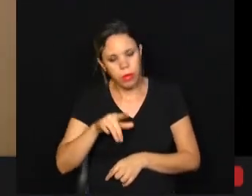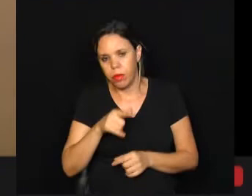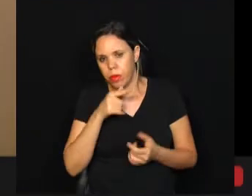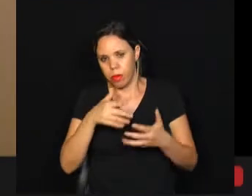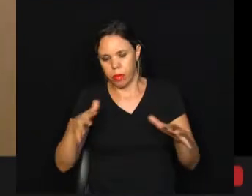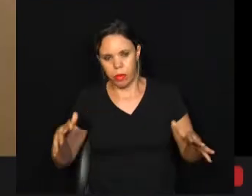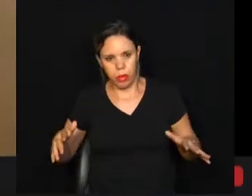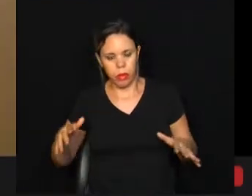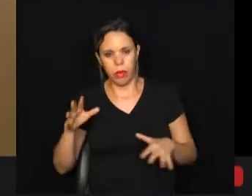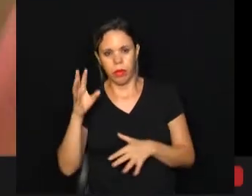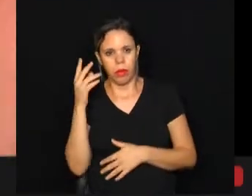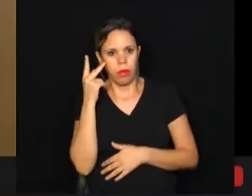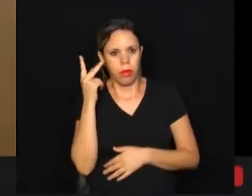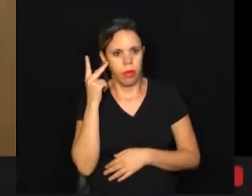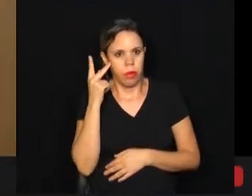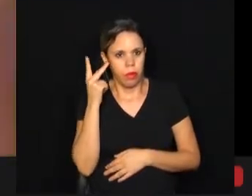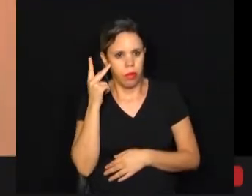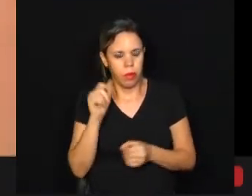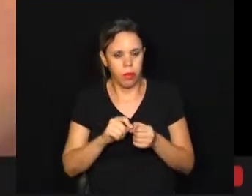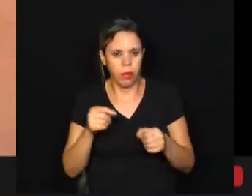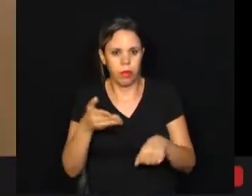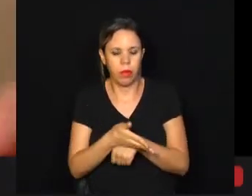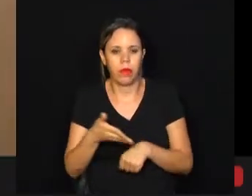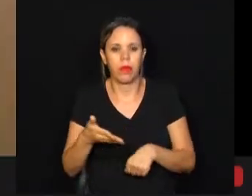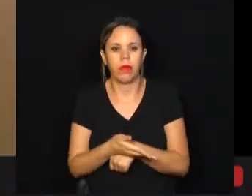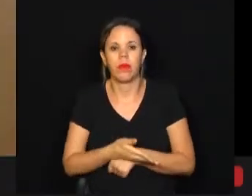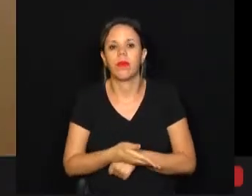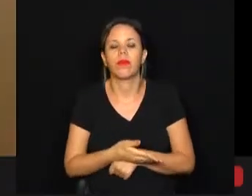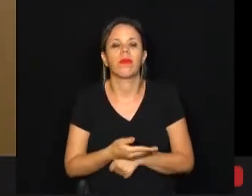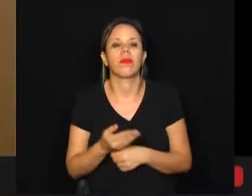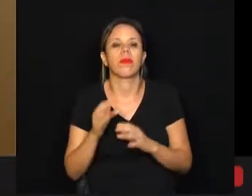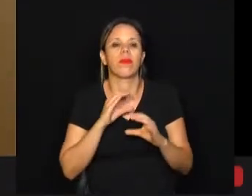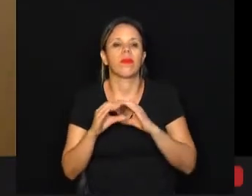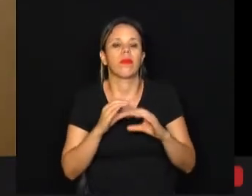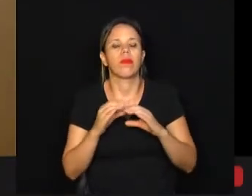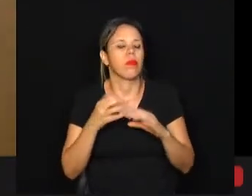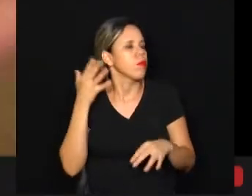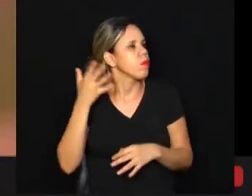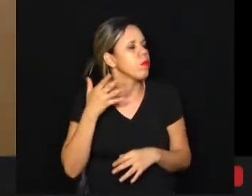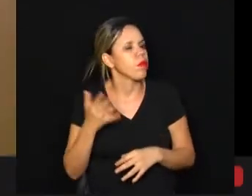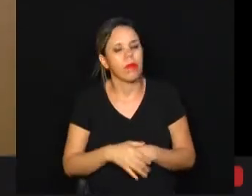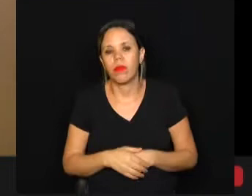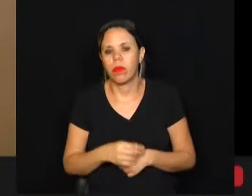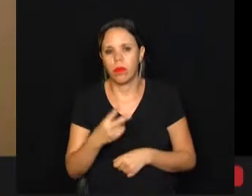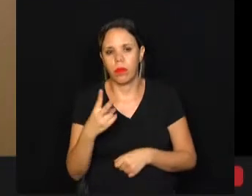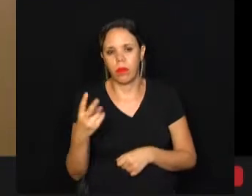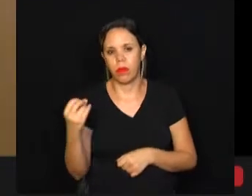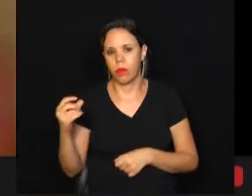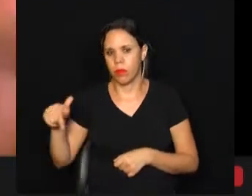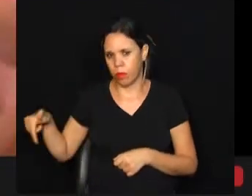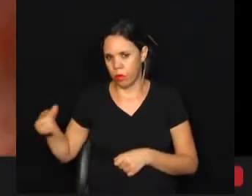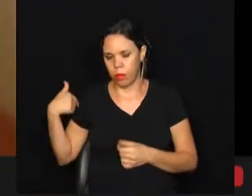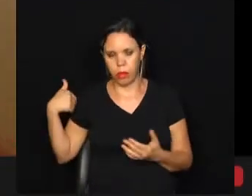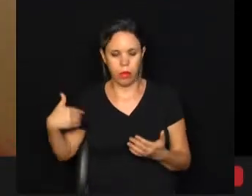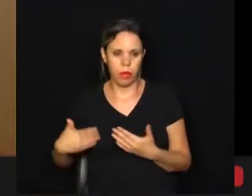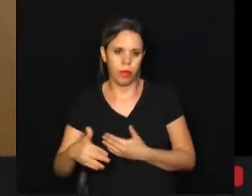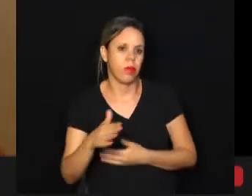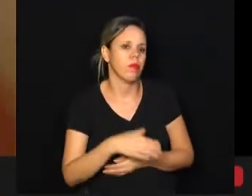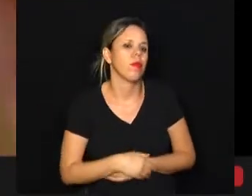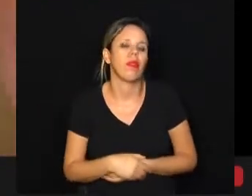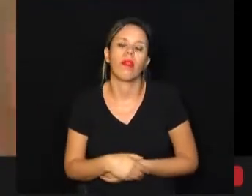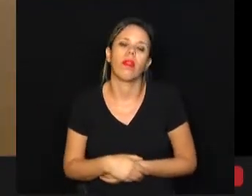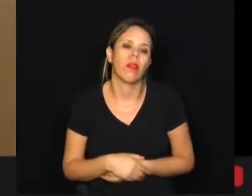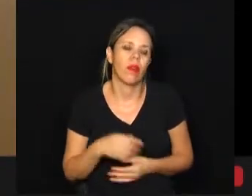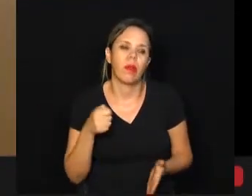e Grande São Paulo, fazendo parte do GT Articulação do Fórum desde 2007, a gente